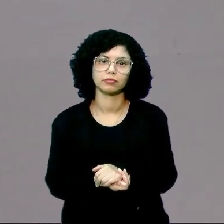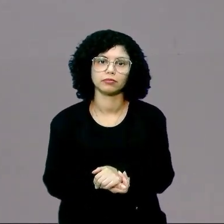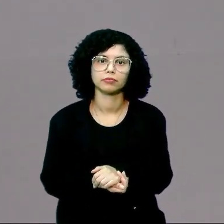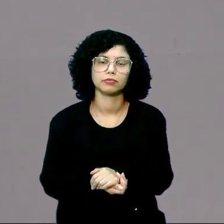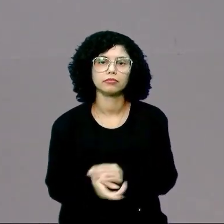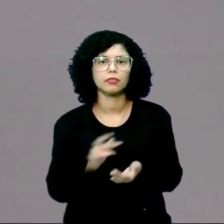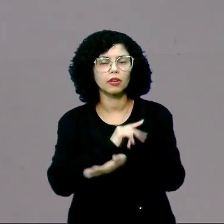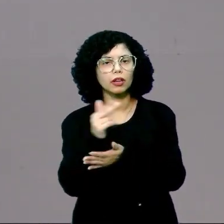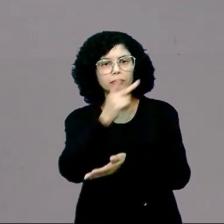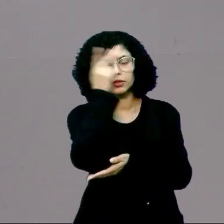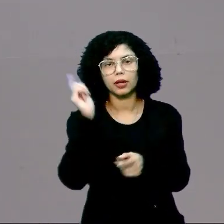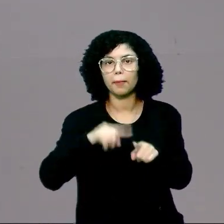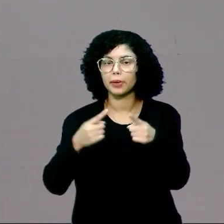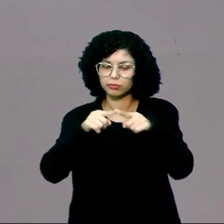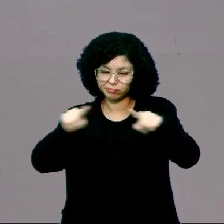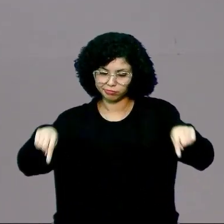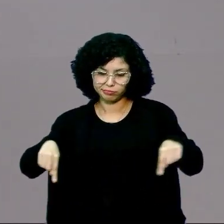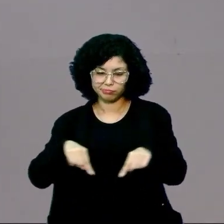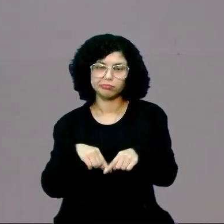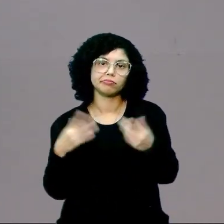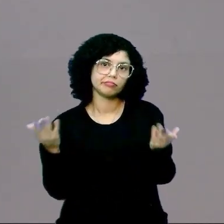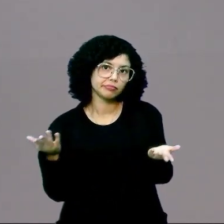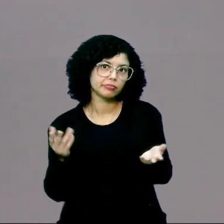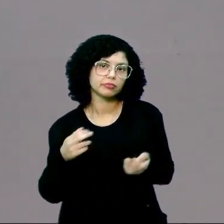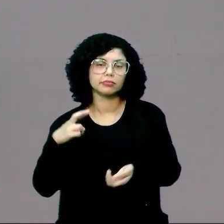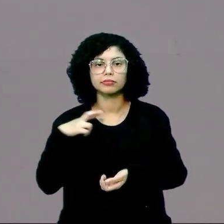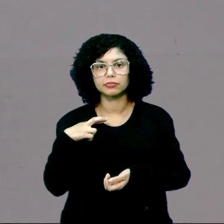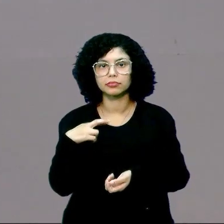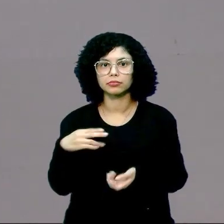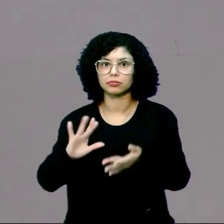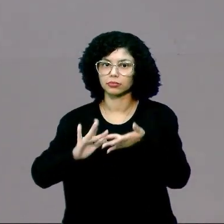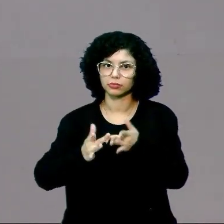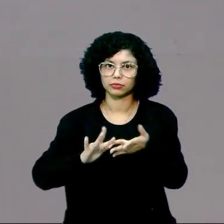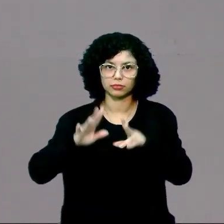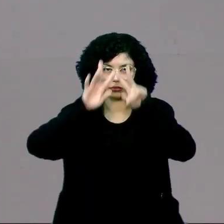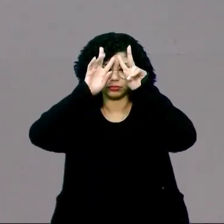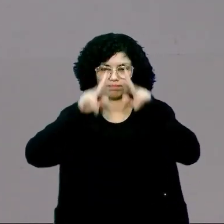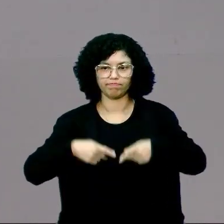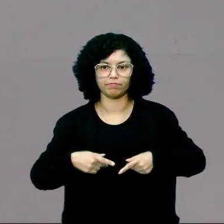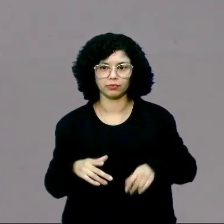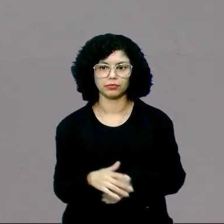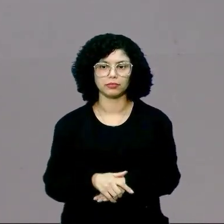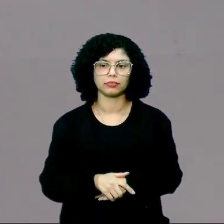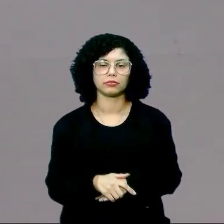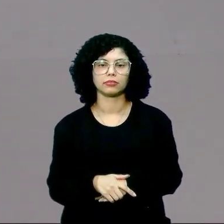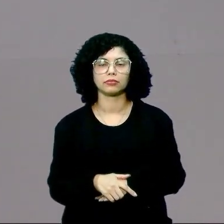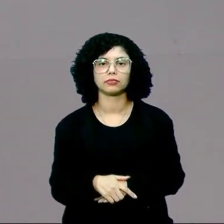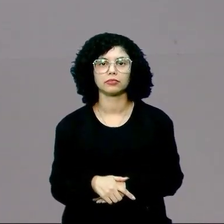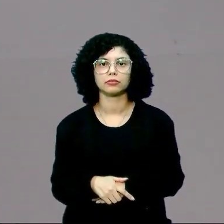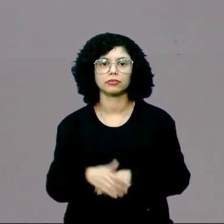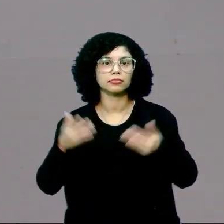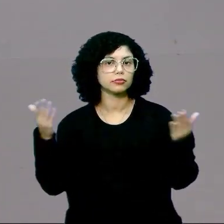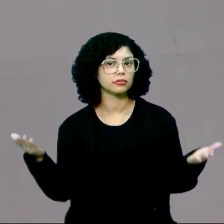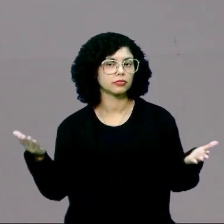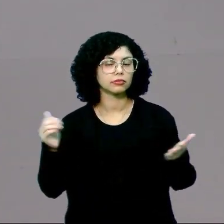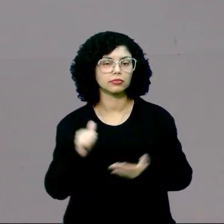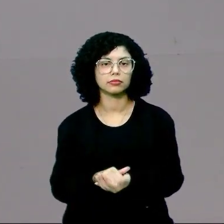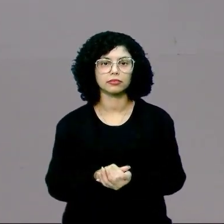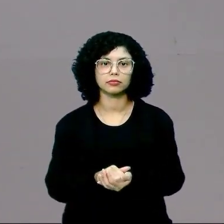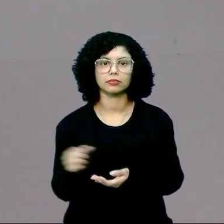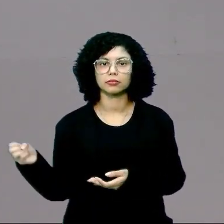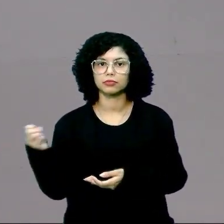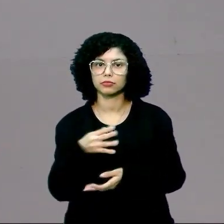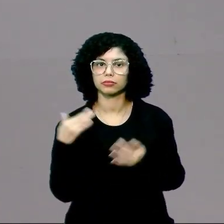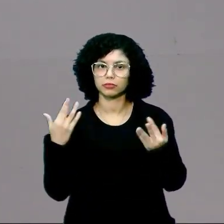interagindo com milhares de pessoas, mas dentro de um local privado do contato humano, tá? Então,